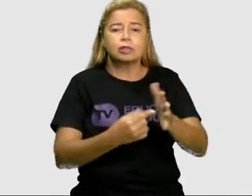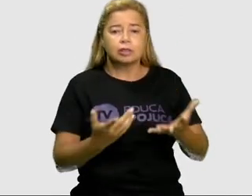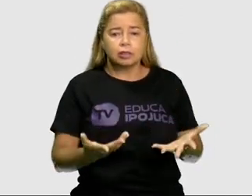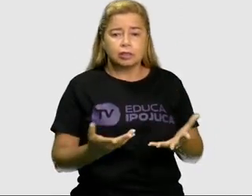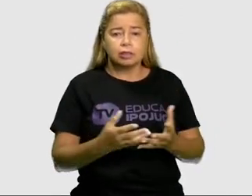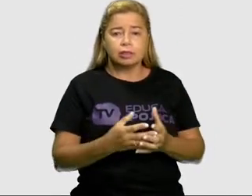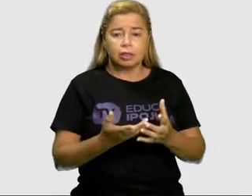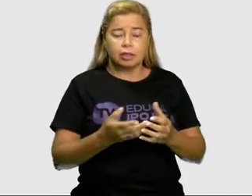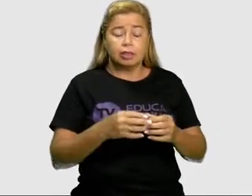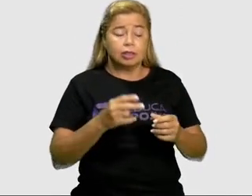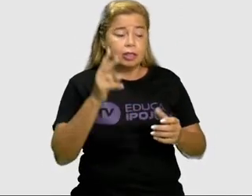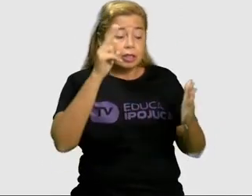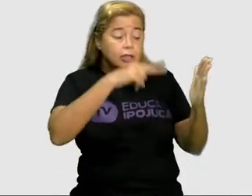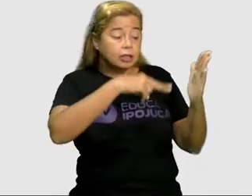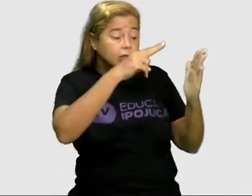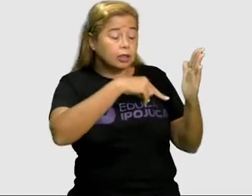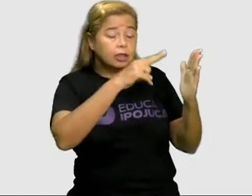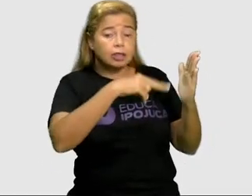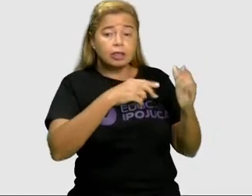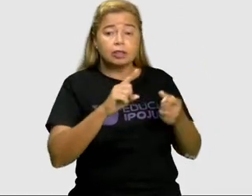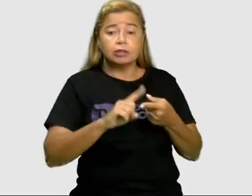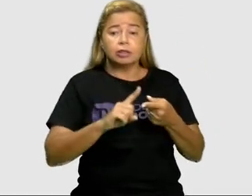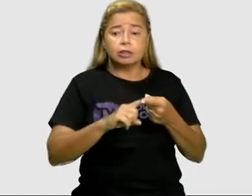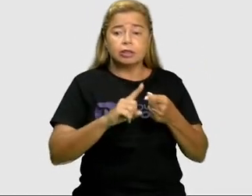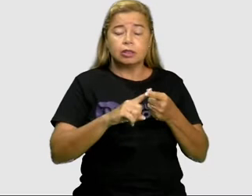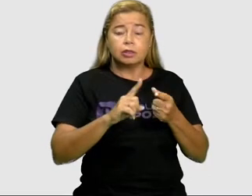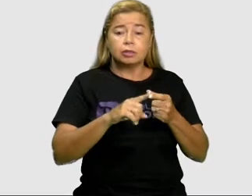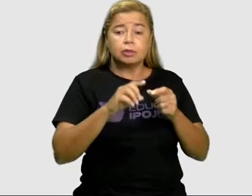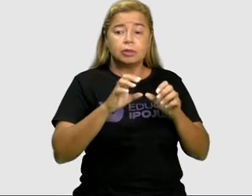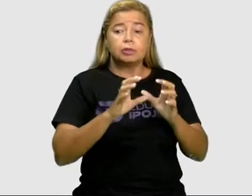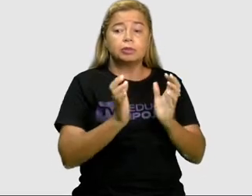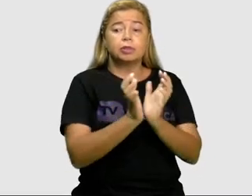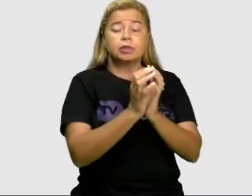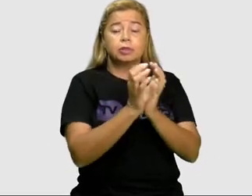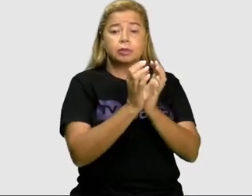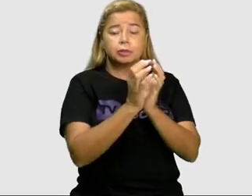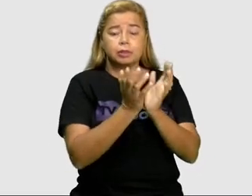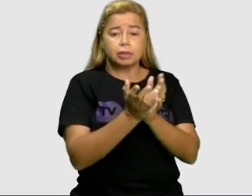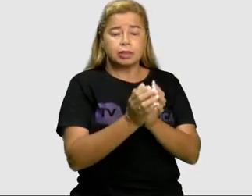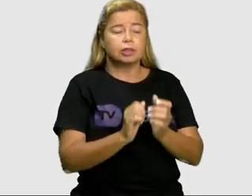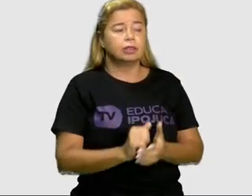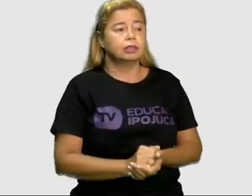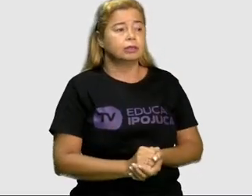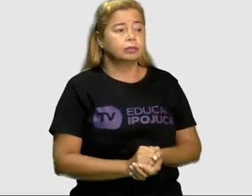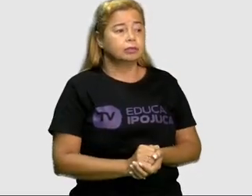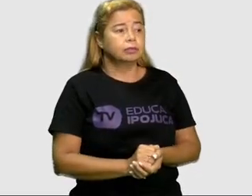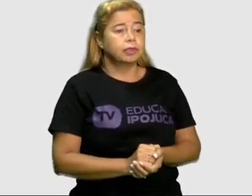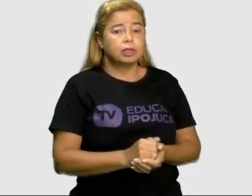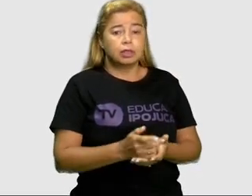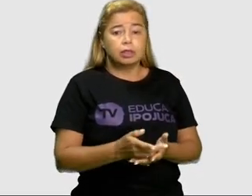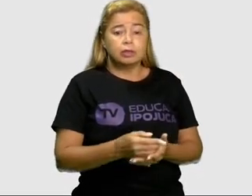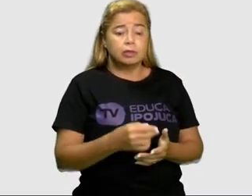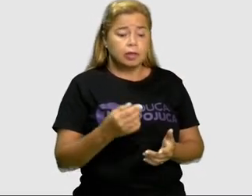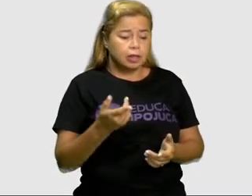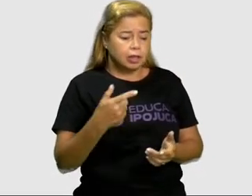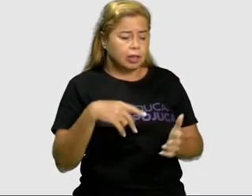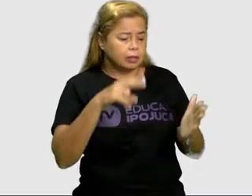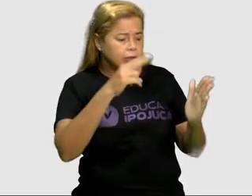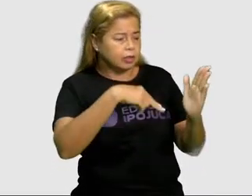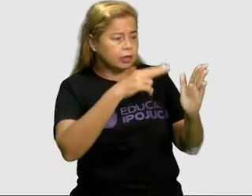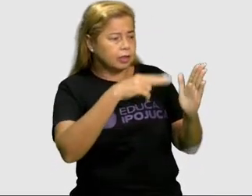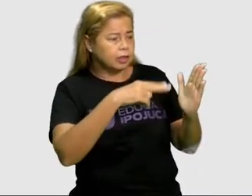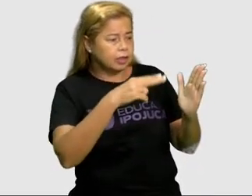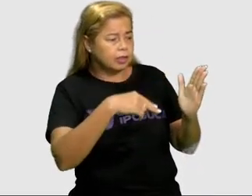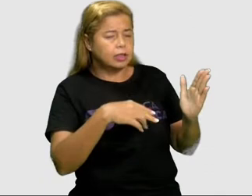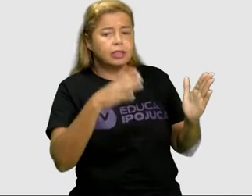para comunidade em linguagem clara e objetiva certo a notícia também é